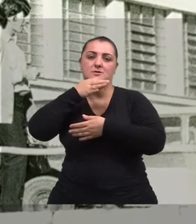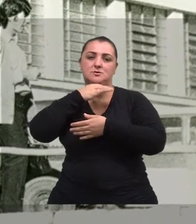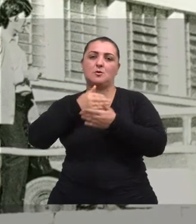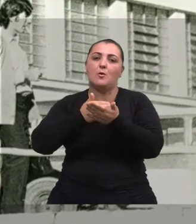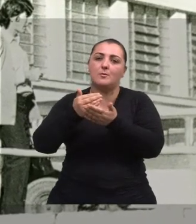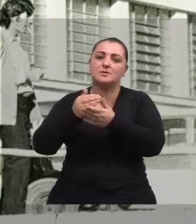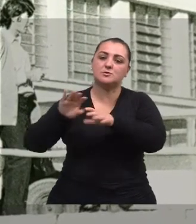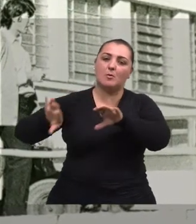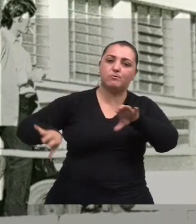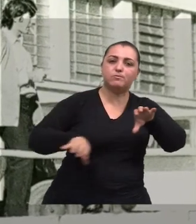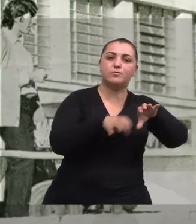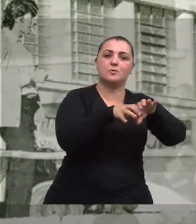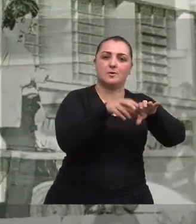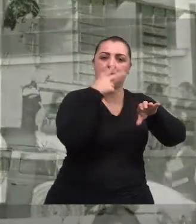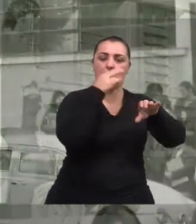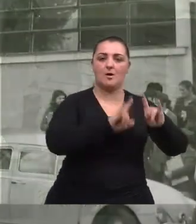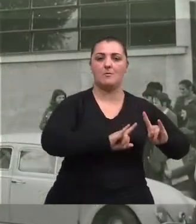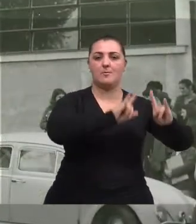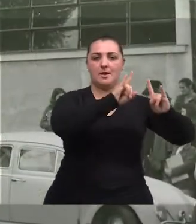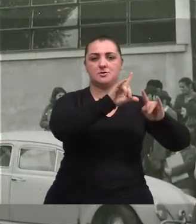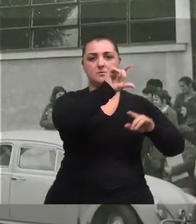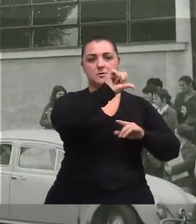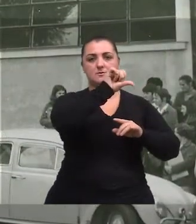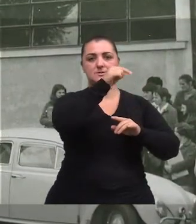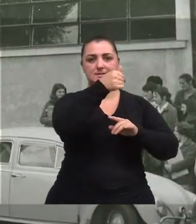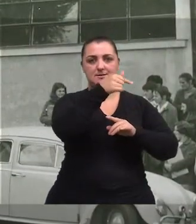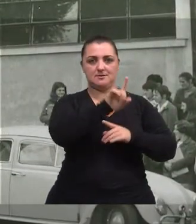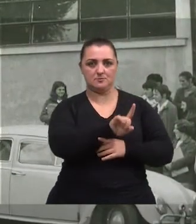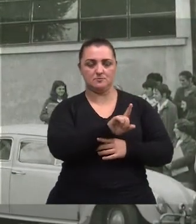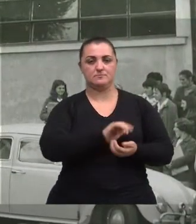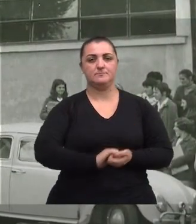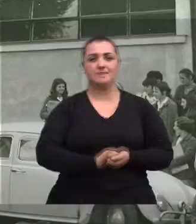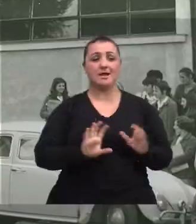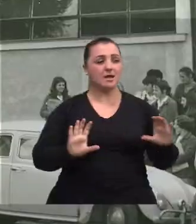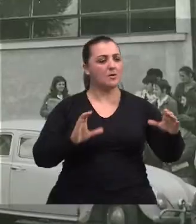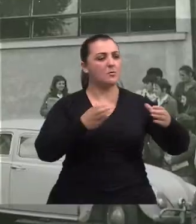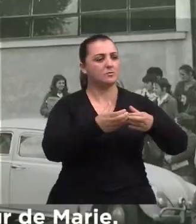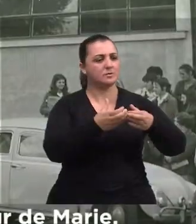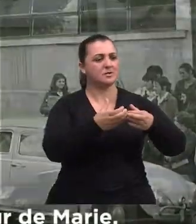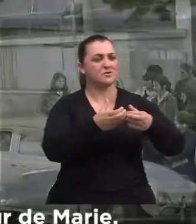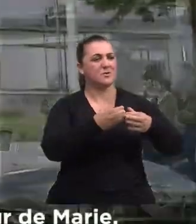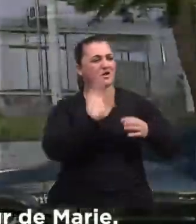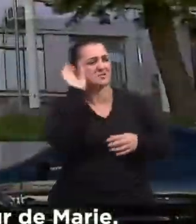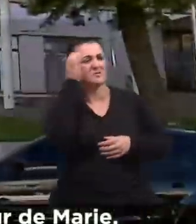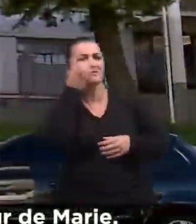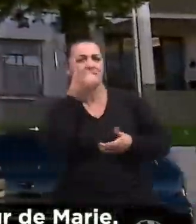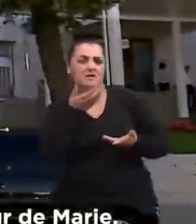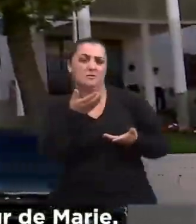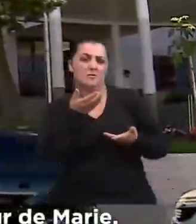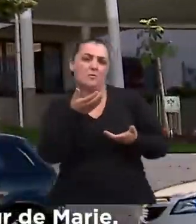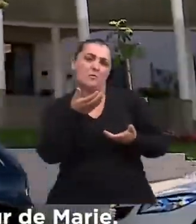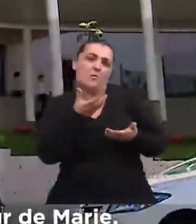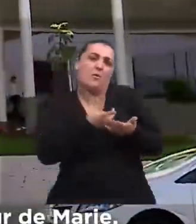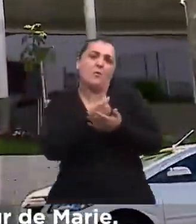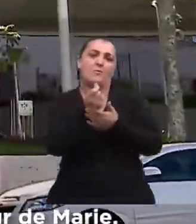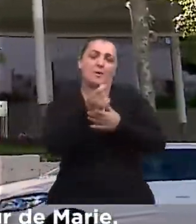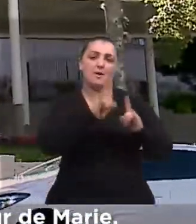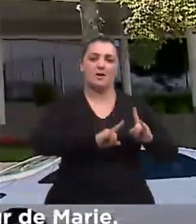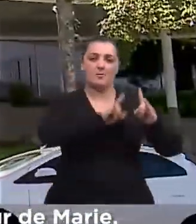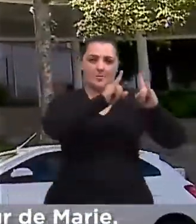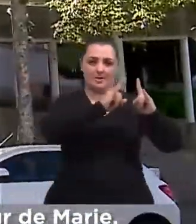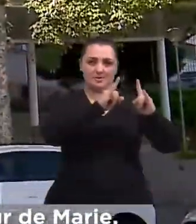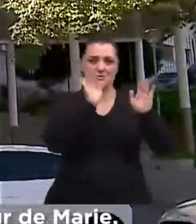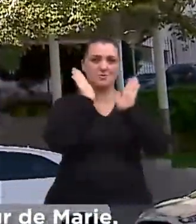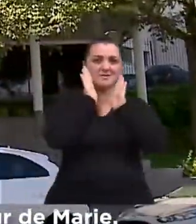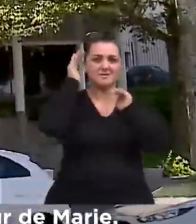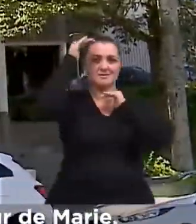Caxias, passou a funcionar no mesmo prédio em 1971. Reuniram e resolveram comprar o